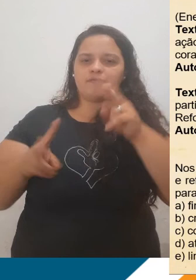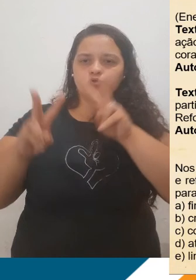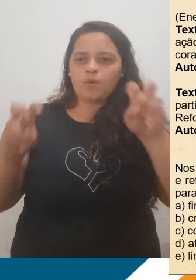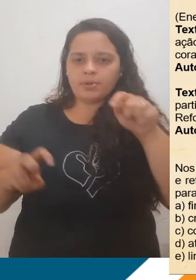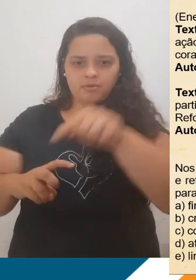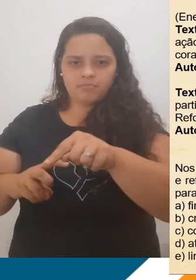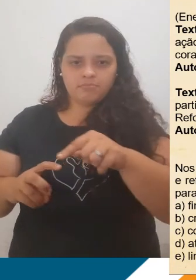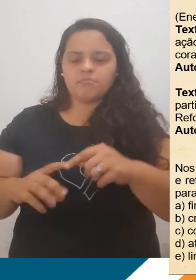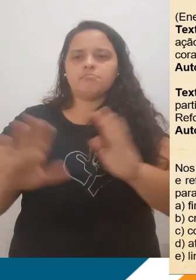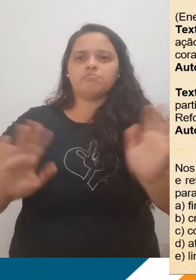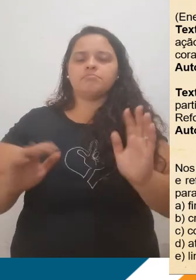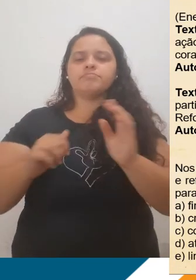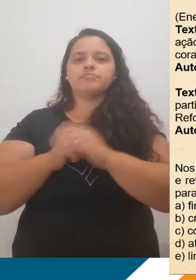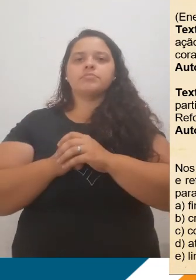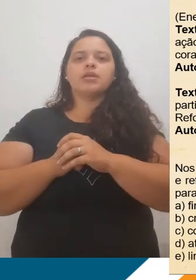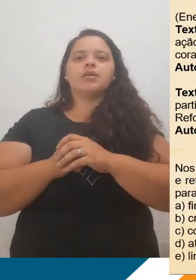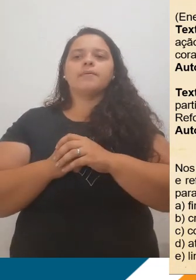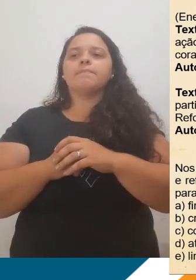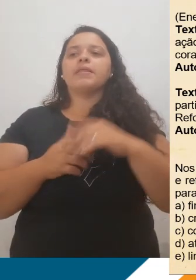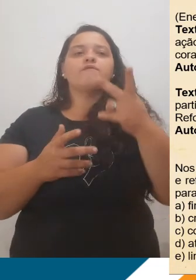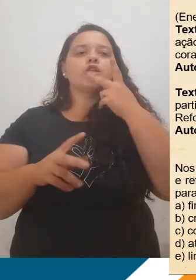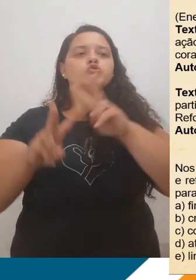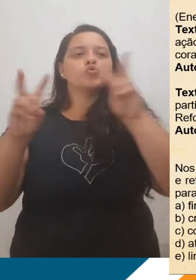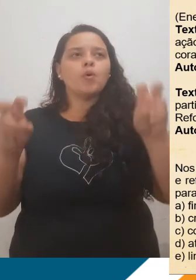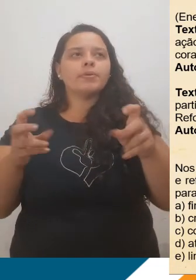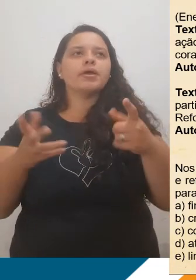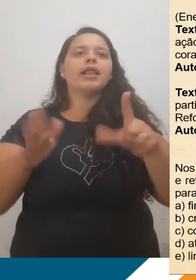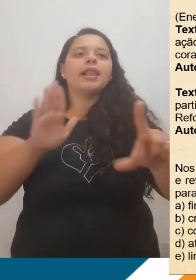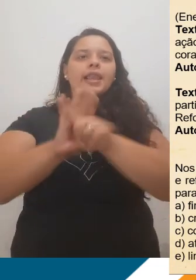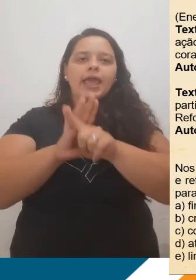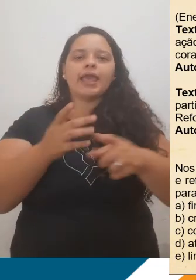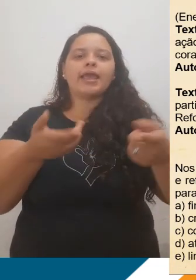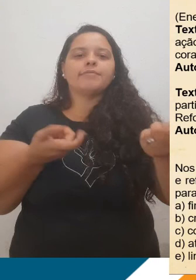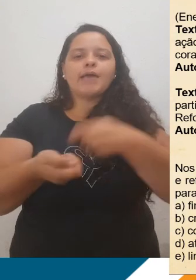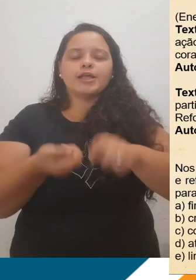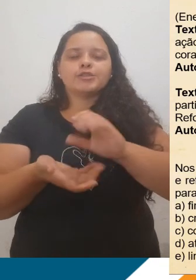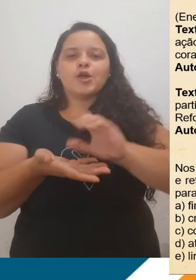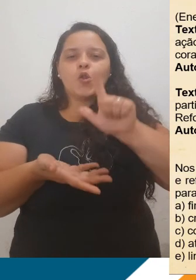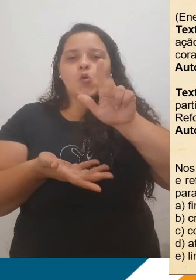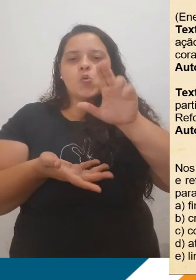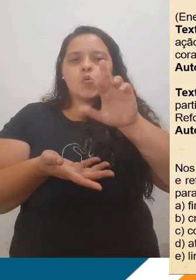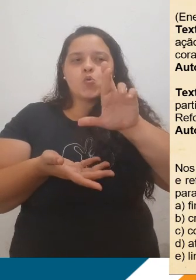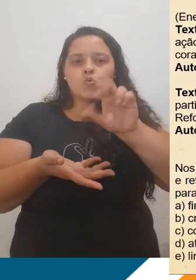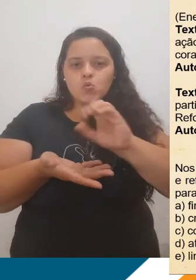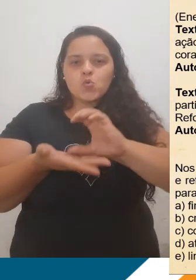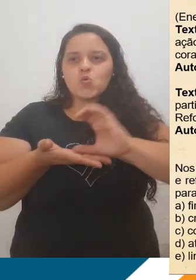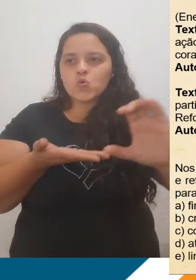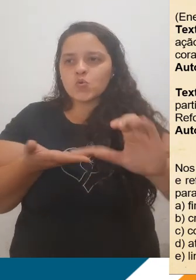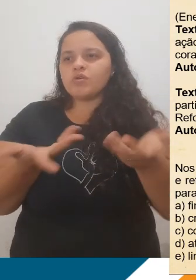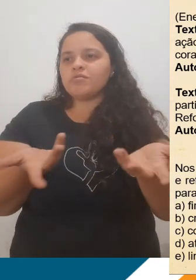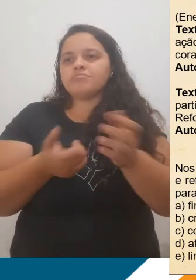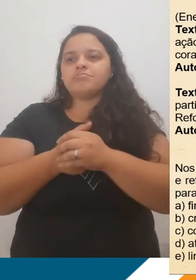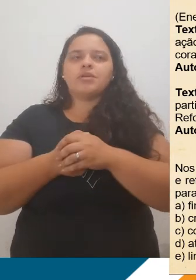reforma agrária que estimula latifúndio e regulamentação da lei de remessas de lucro. Isso diz respeito a uma questão de propriedade, né? E era defendida, como a